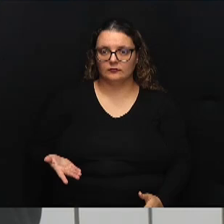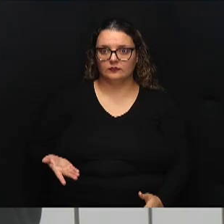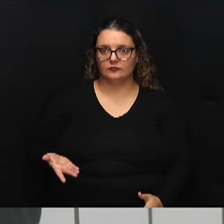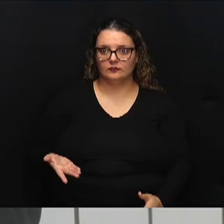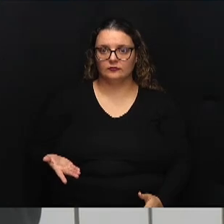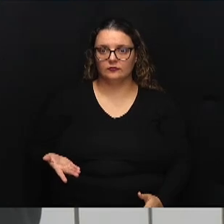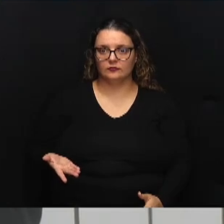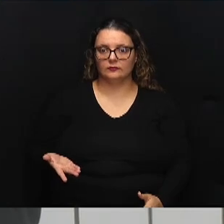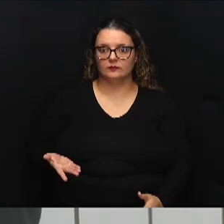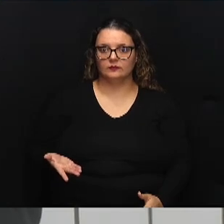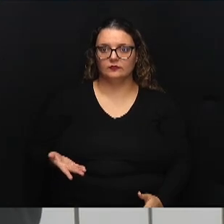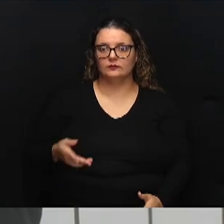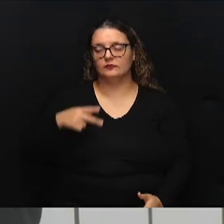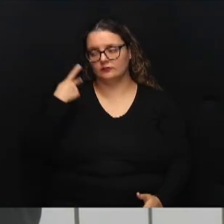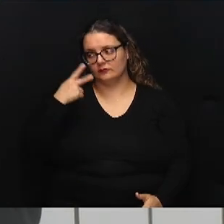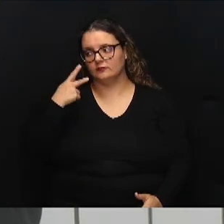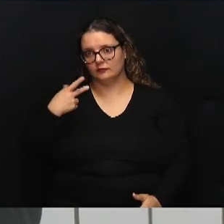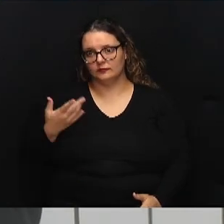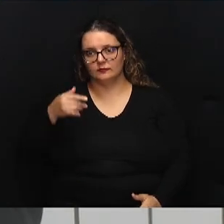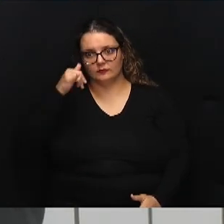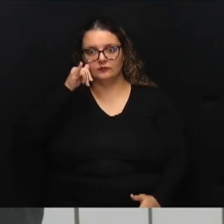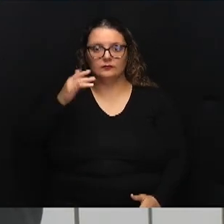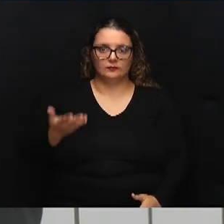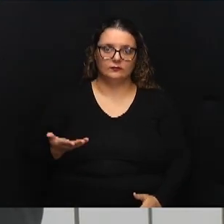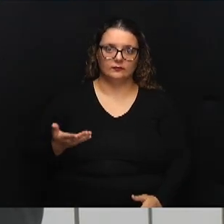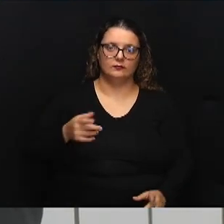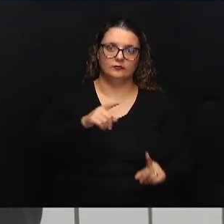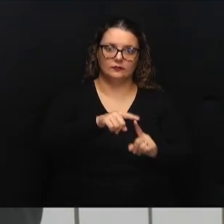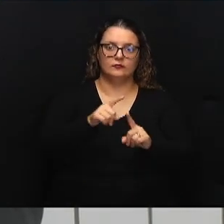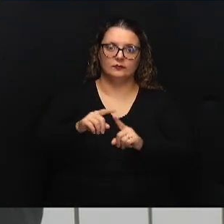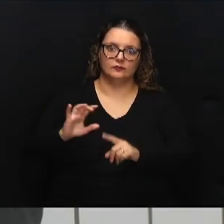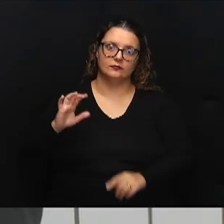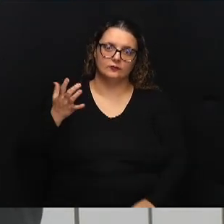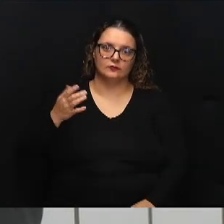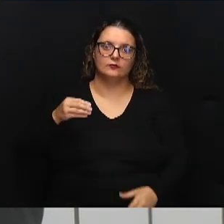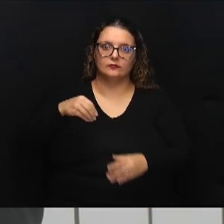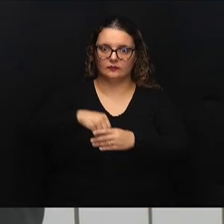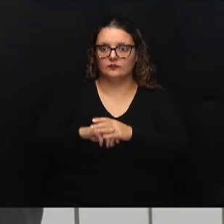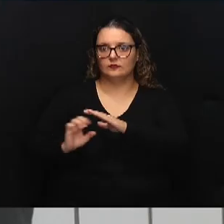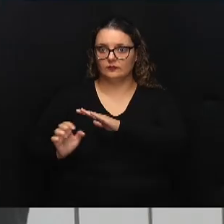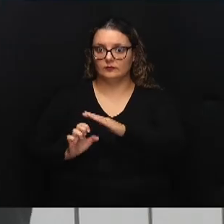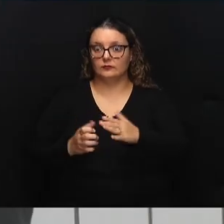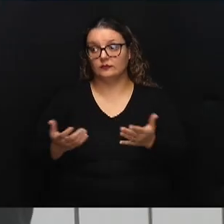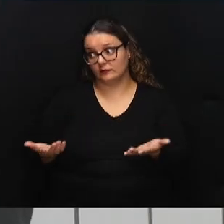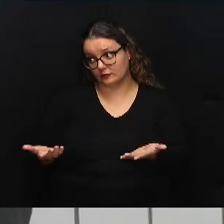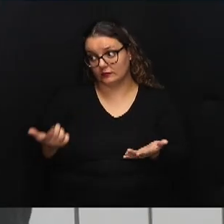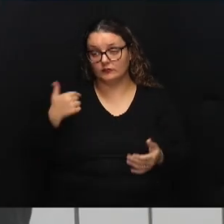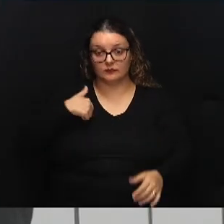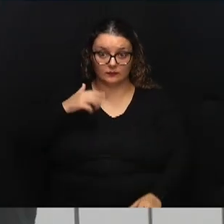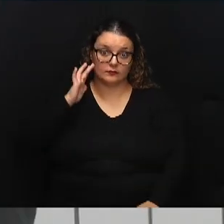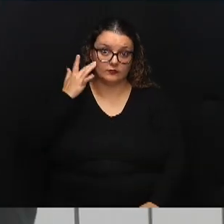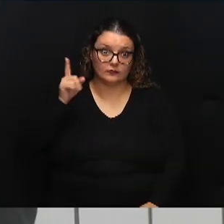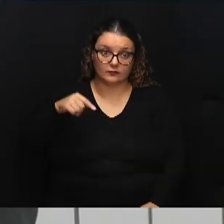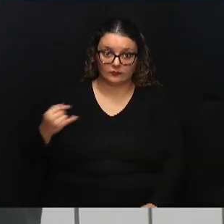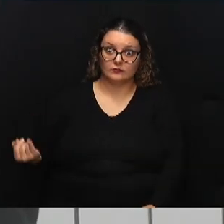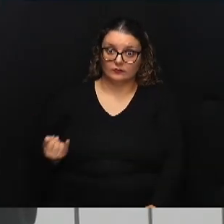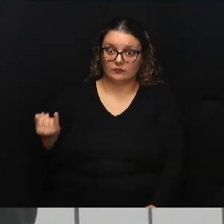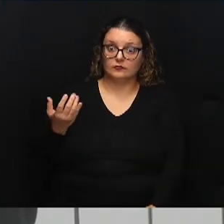uma política para evitar esse tipo de ocorrência dentro da empresa. que eu acho que é importante,